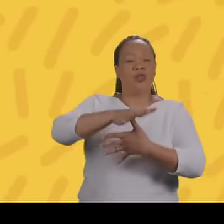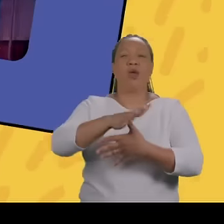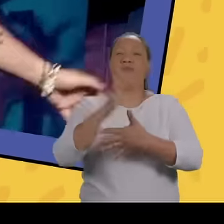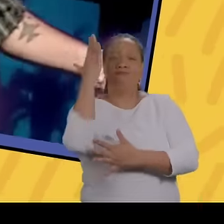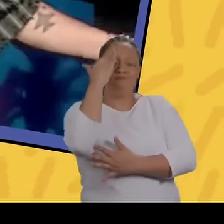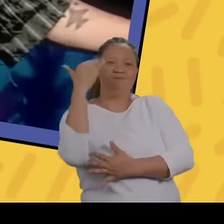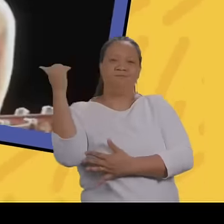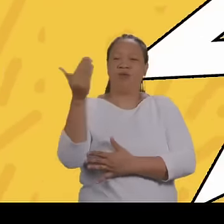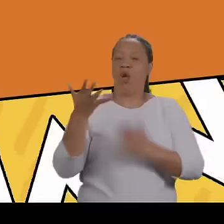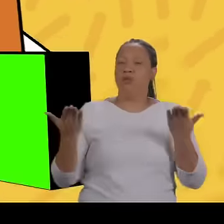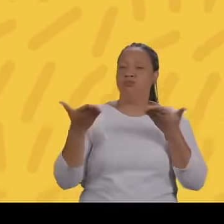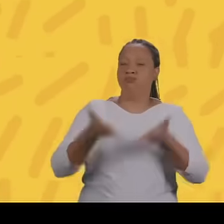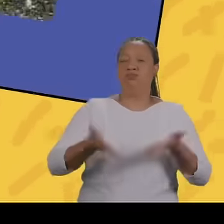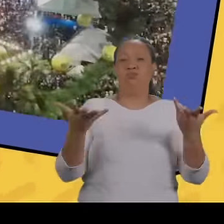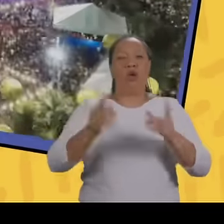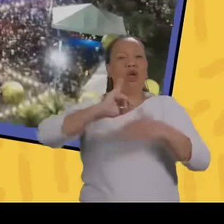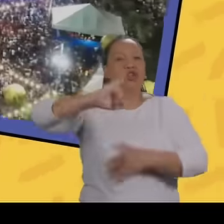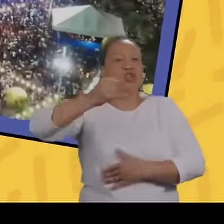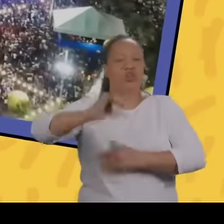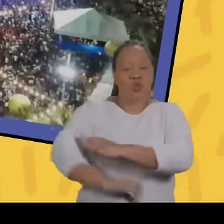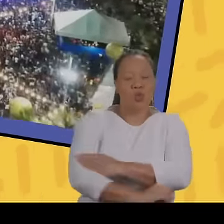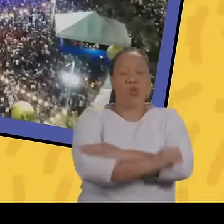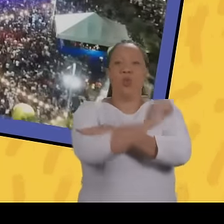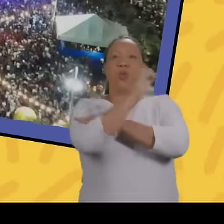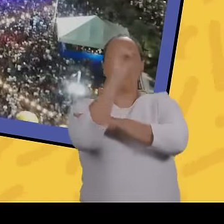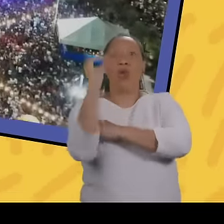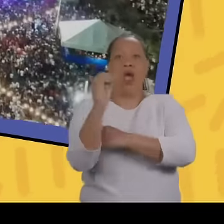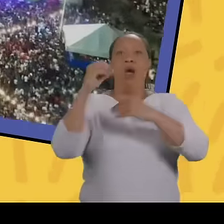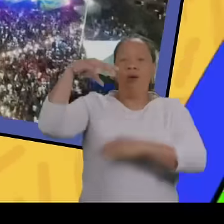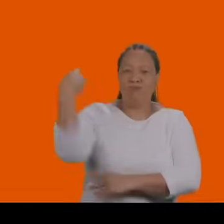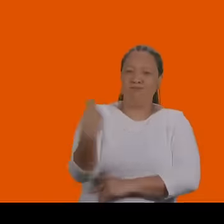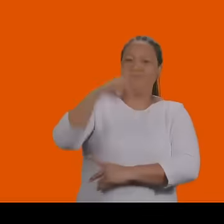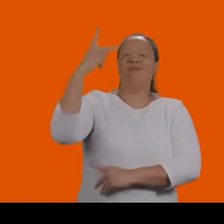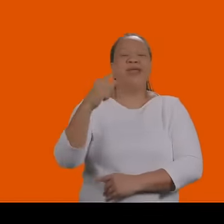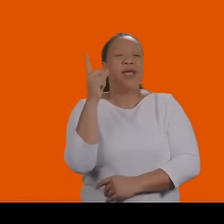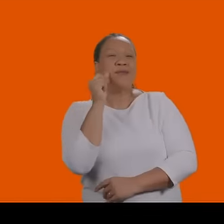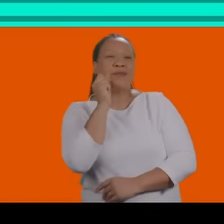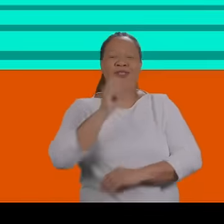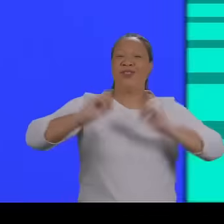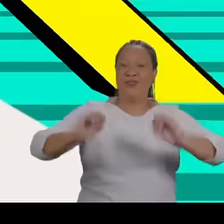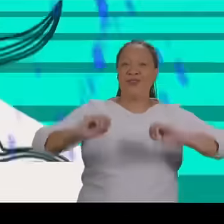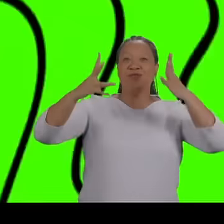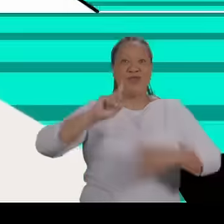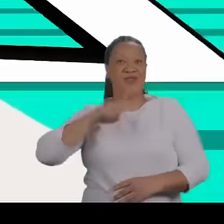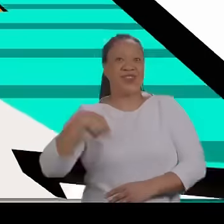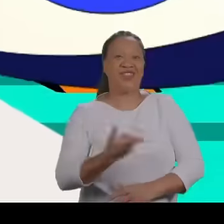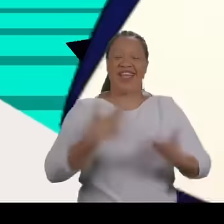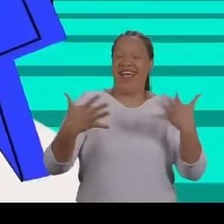estourado e de graça no Jaraguá. No mês de janeiro é o sol se pondo, o couro comendo e Maceió